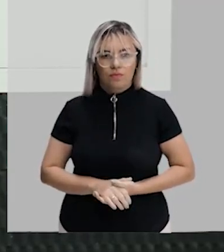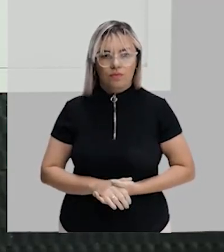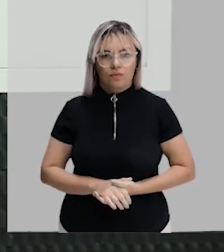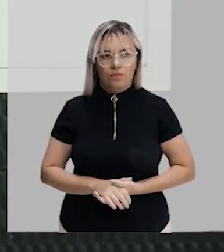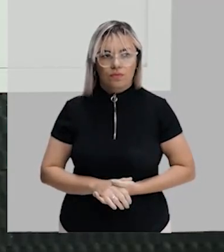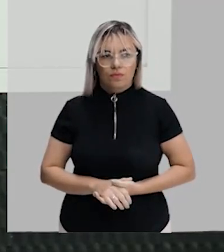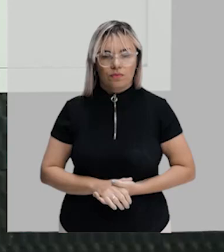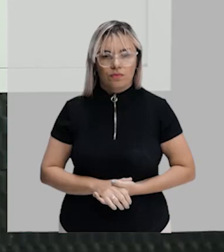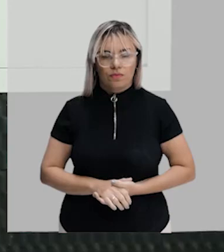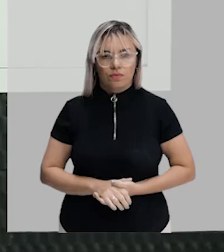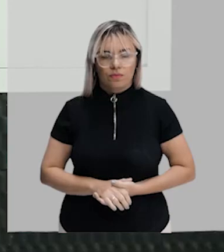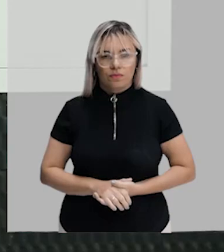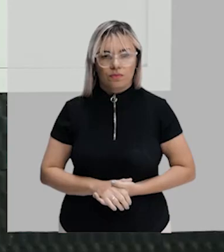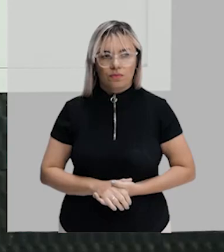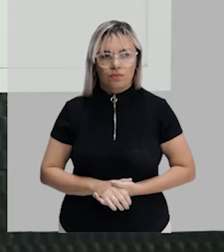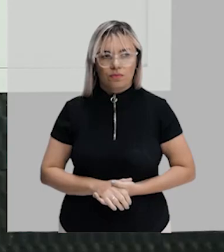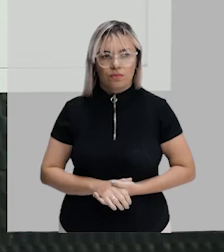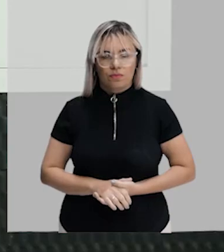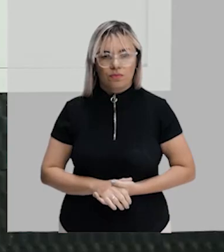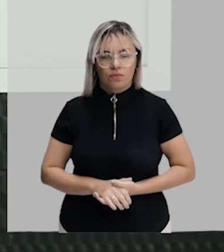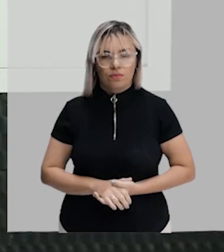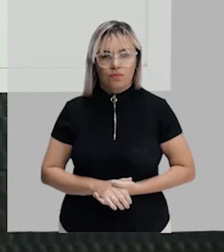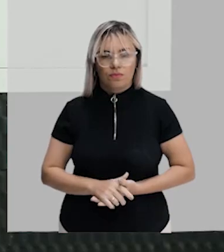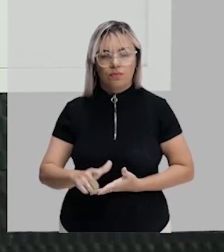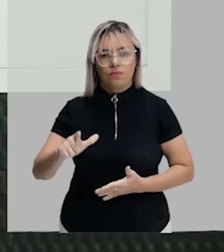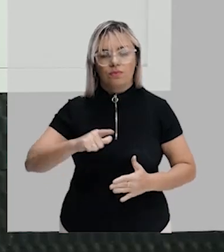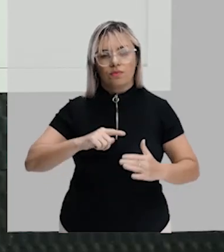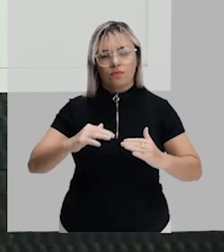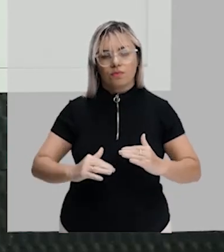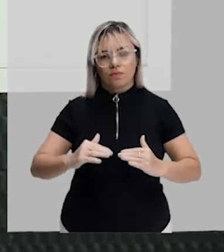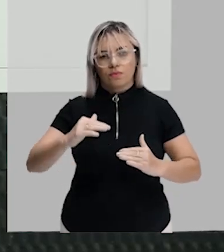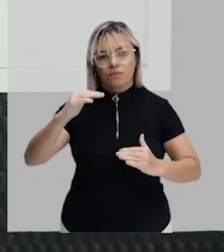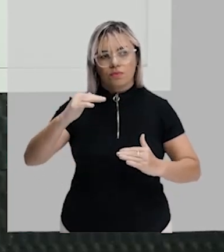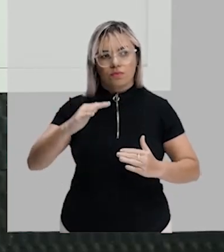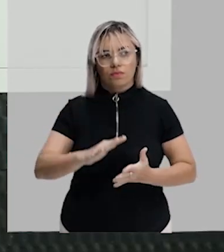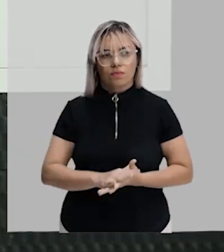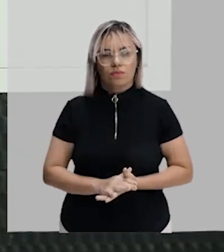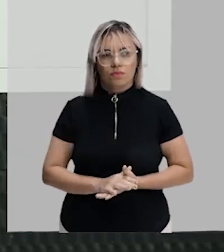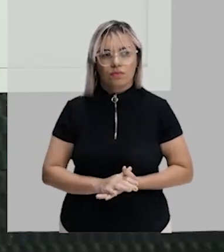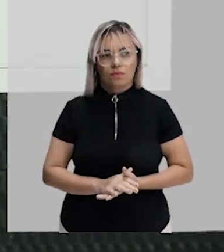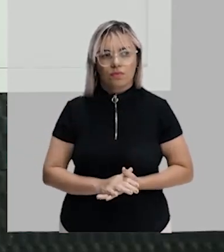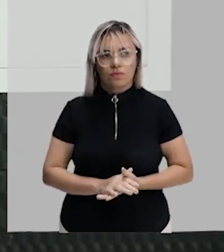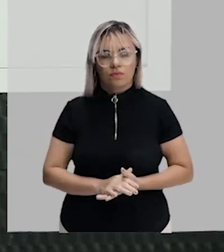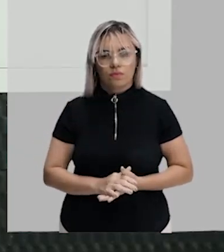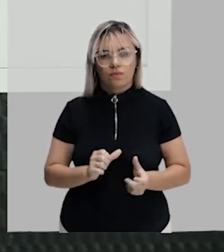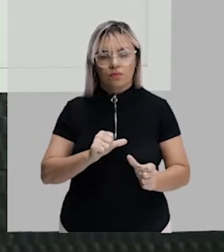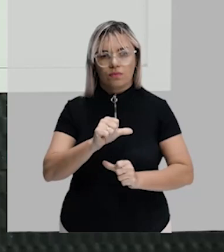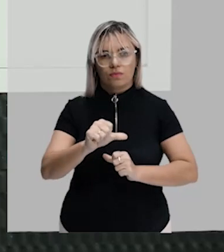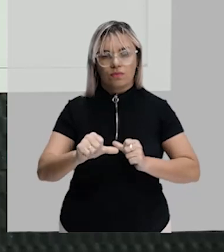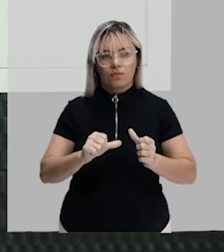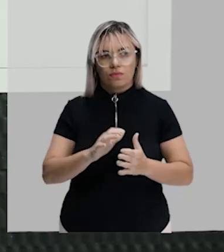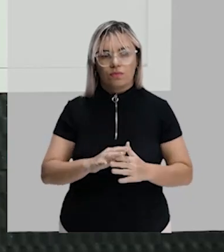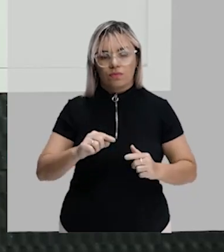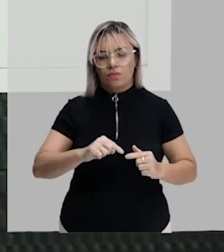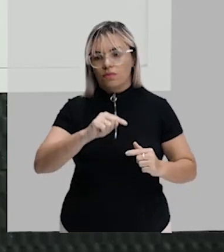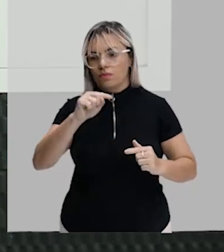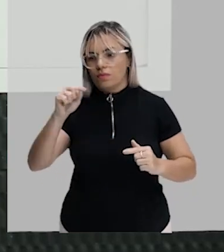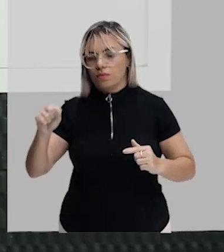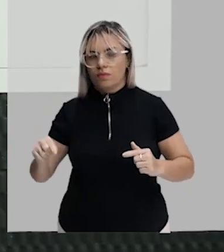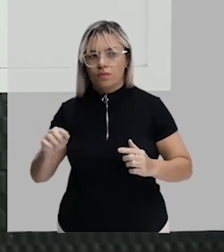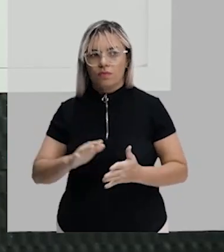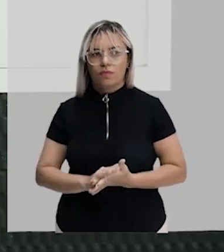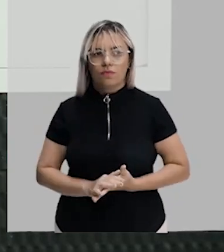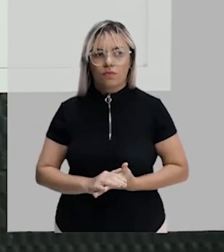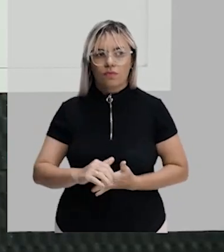esse. O salário, houve um aumento, tá? E esse salário passou a ser